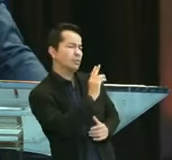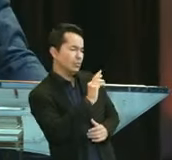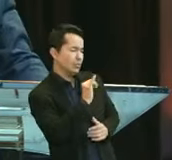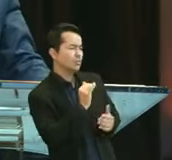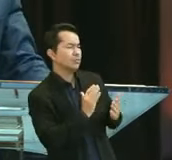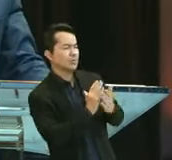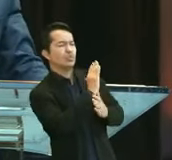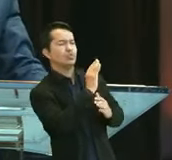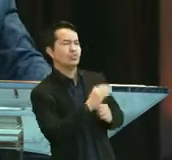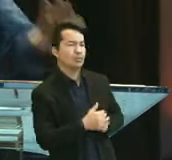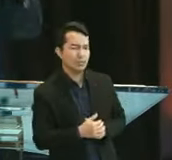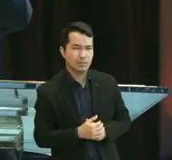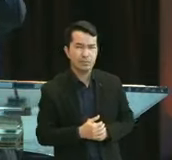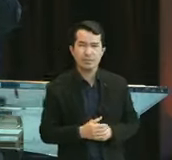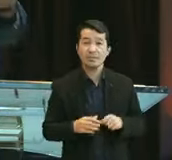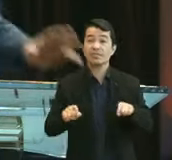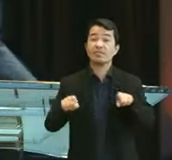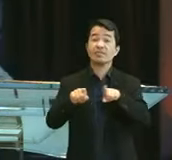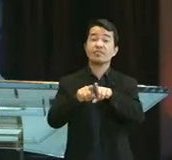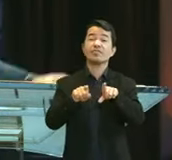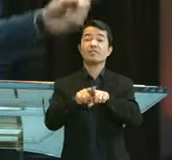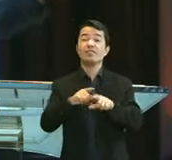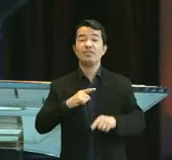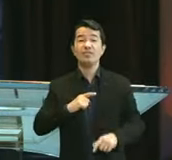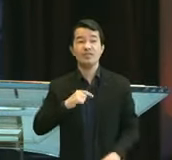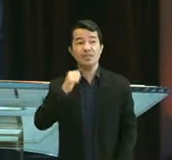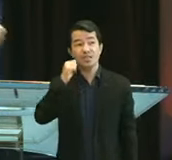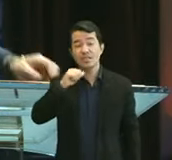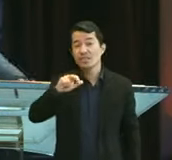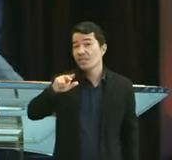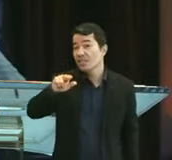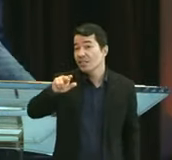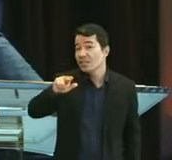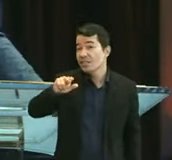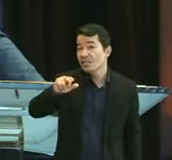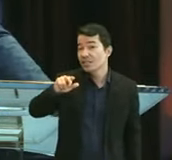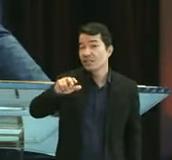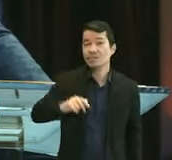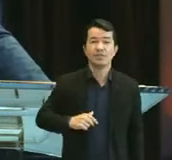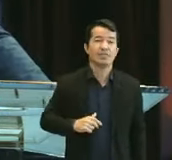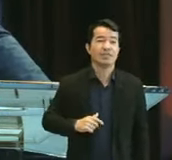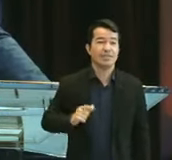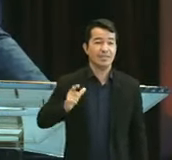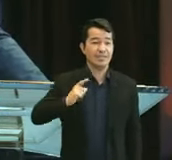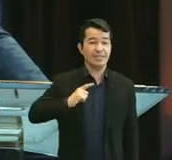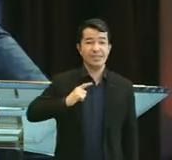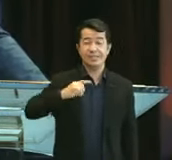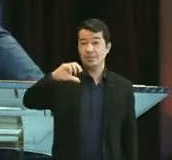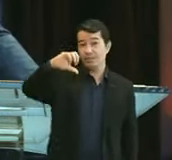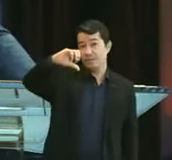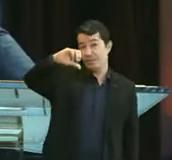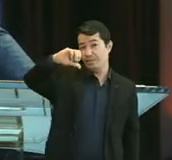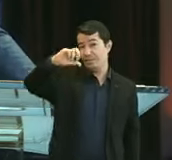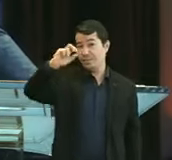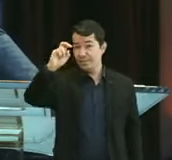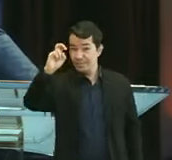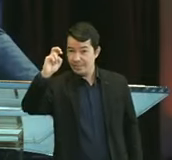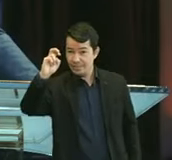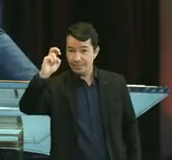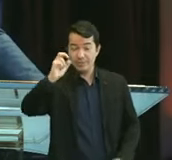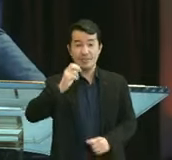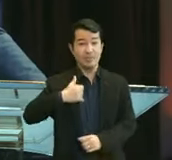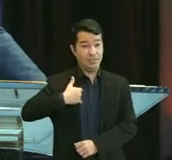Sofonias já está com 95 anos, passou pela Covid, esse é guerreiro. Esse é forte.